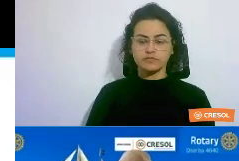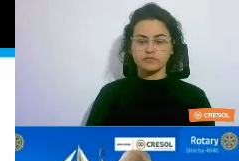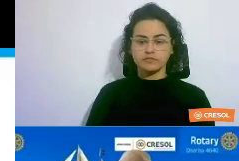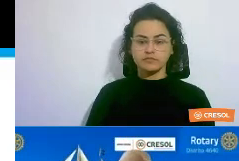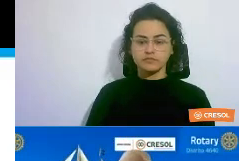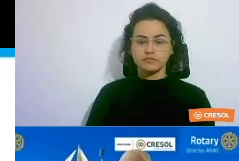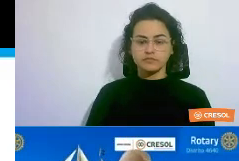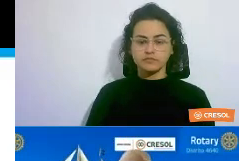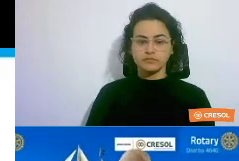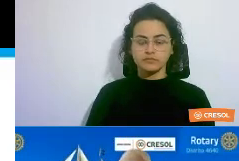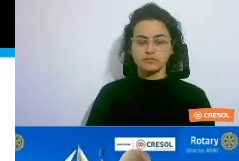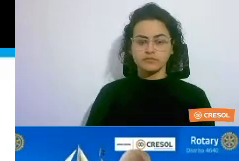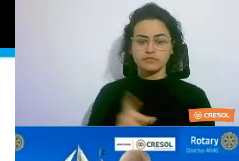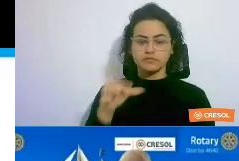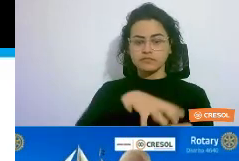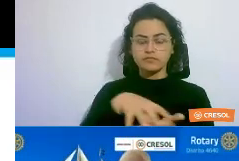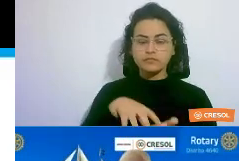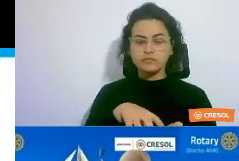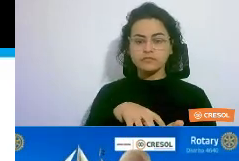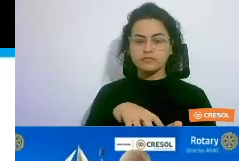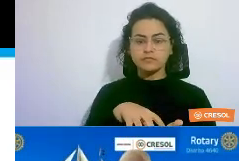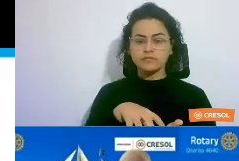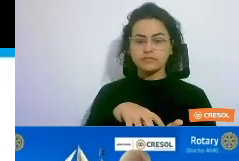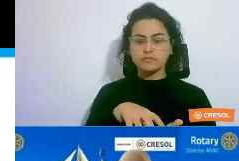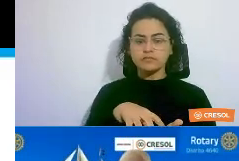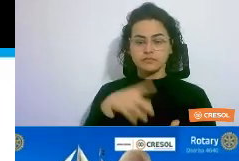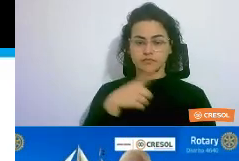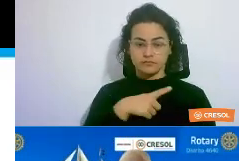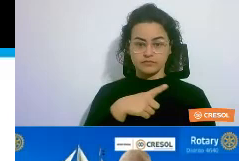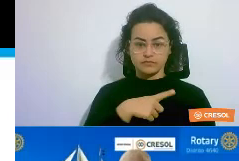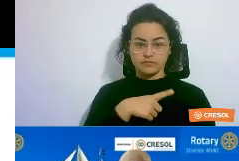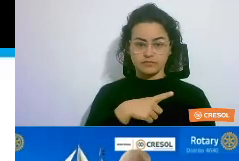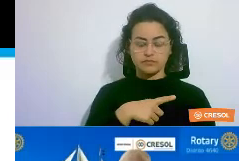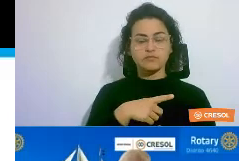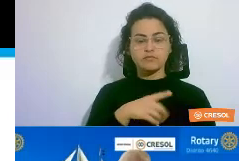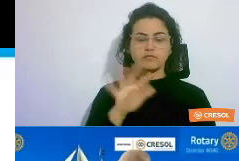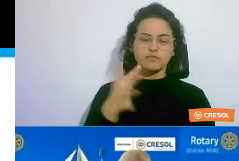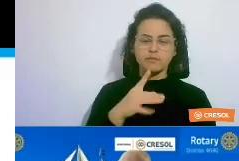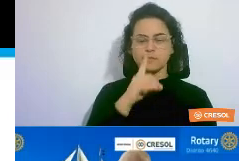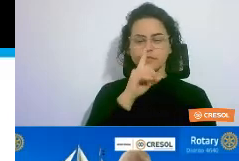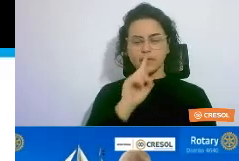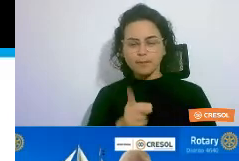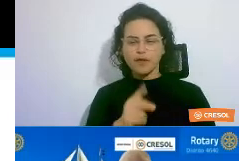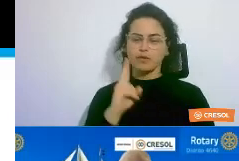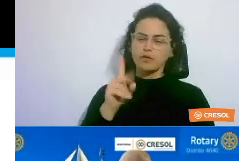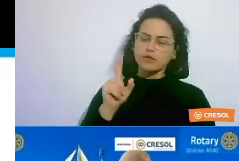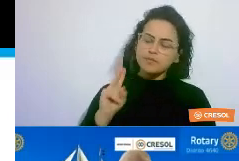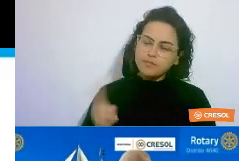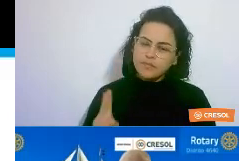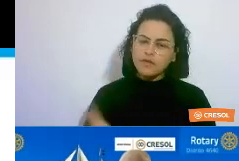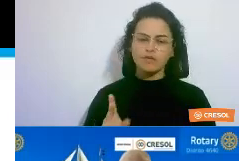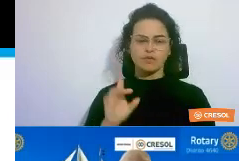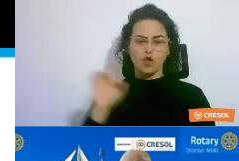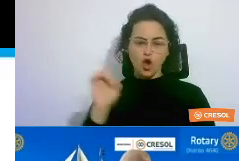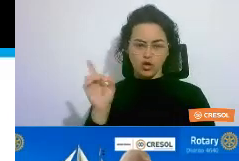nosso distrito, os subsídios distritais eles variam de $1.000 a $2.000, e